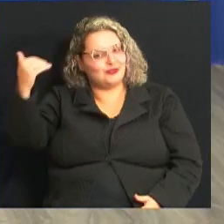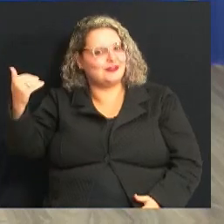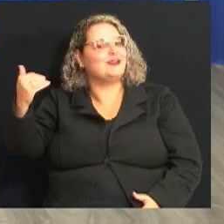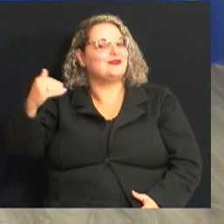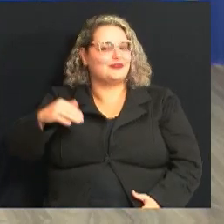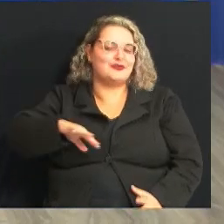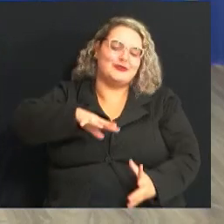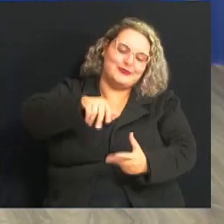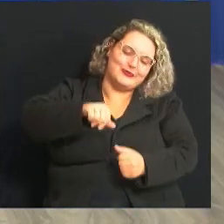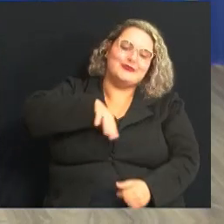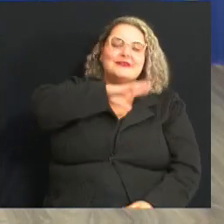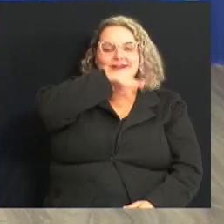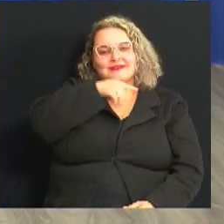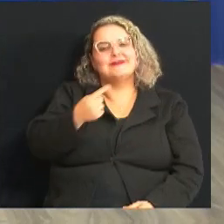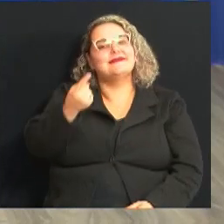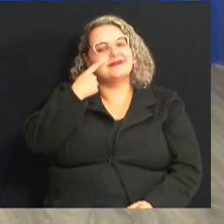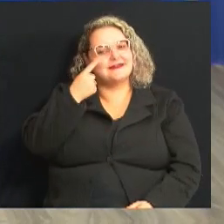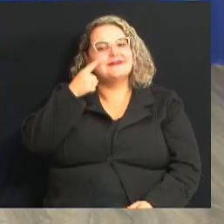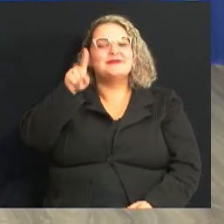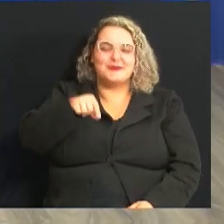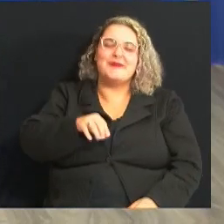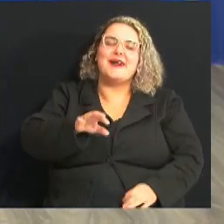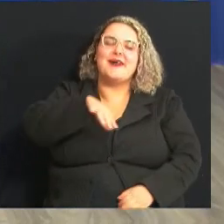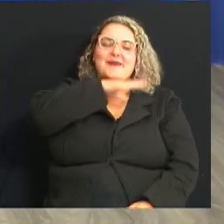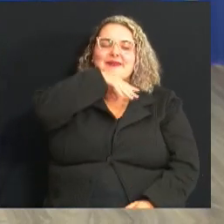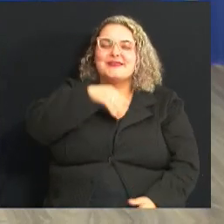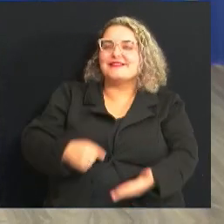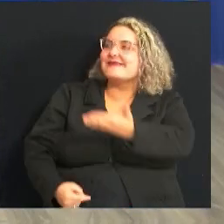você acompanha a partir de agora.